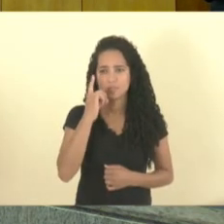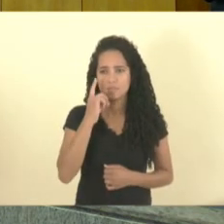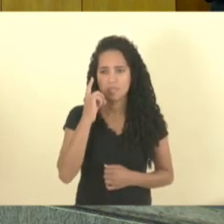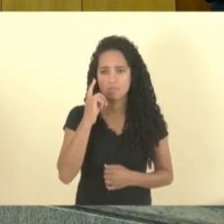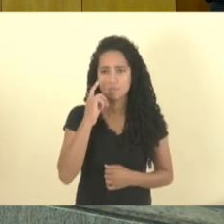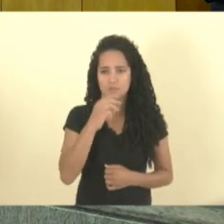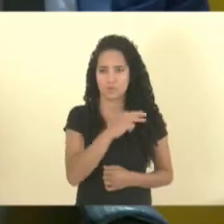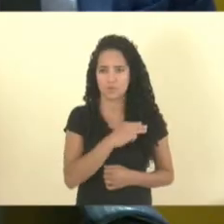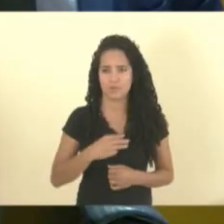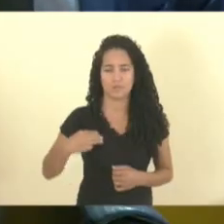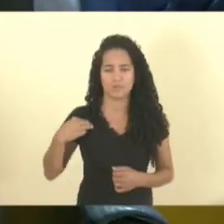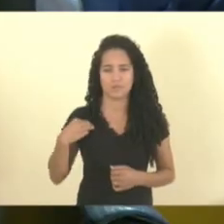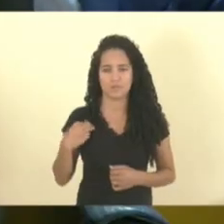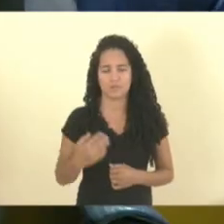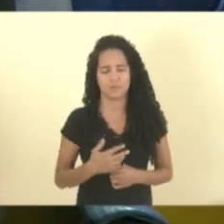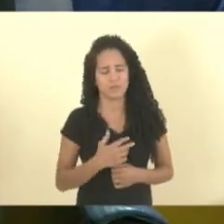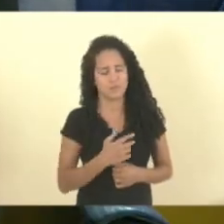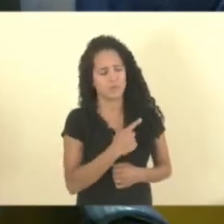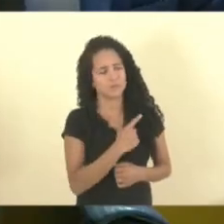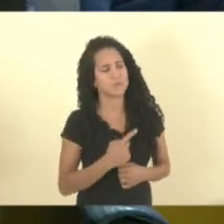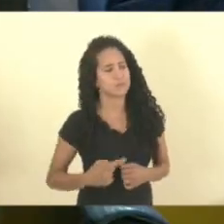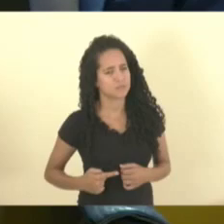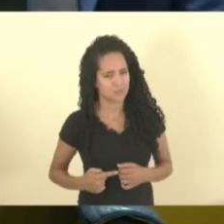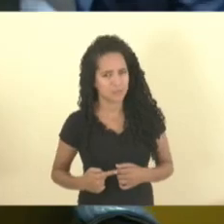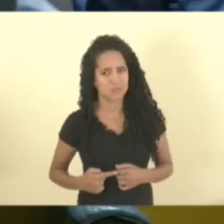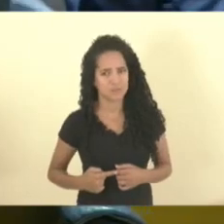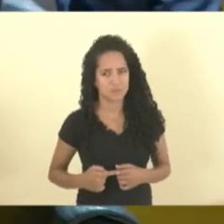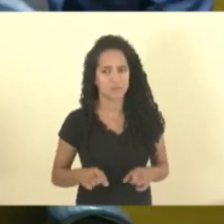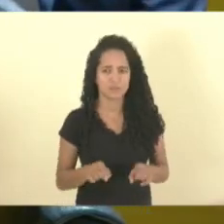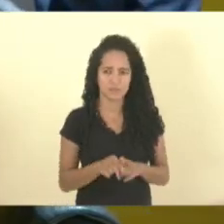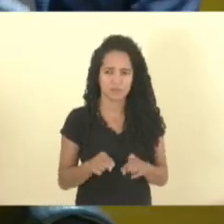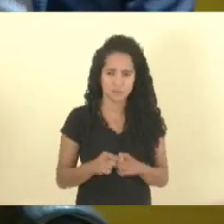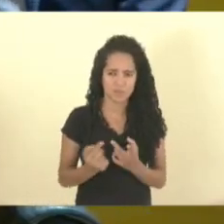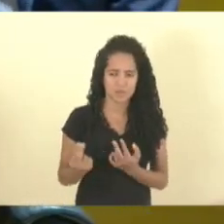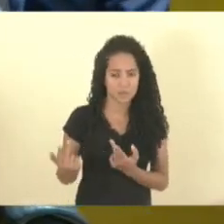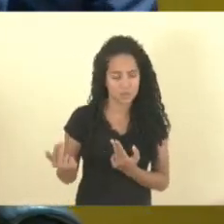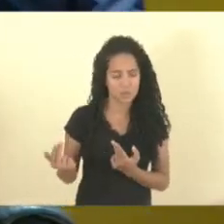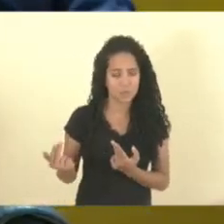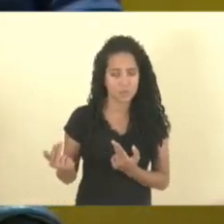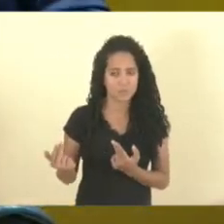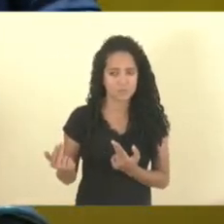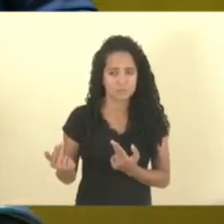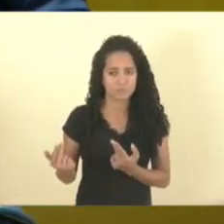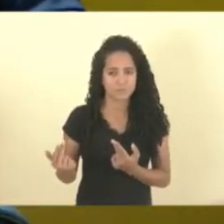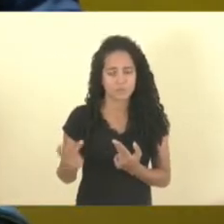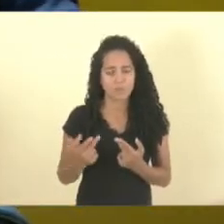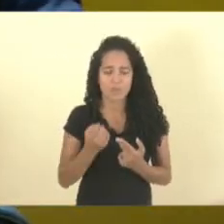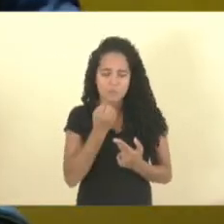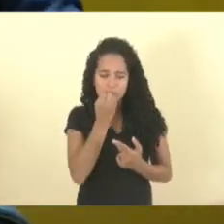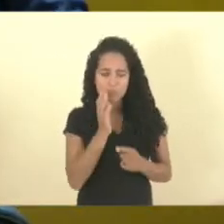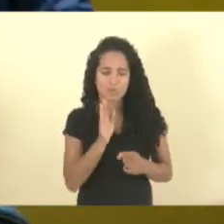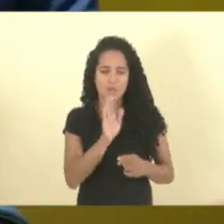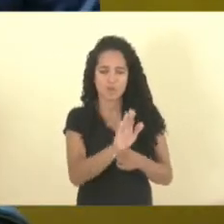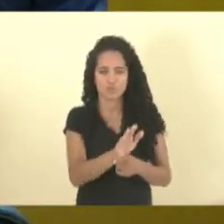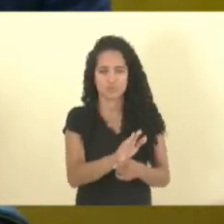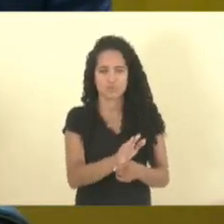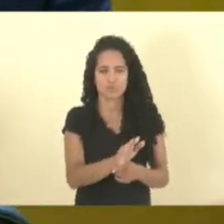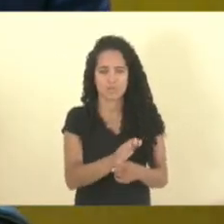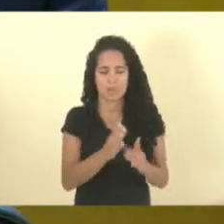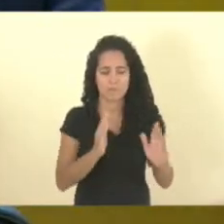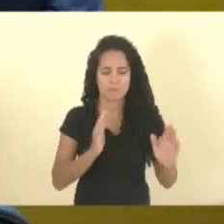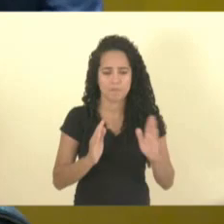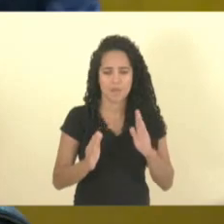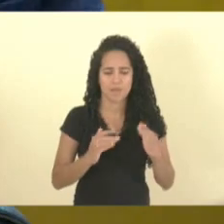Velho. Senhor presidente, senhoras e senhores deputados, nós também, da mesma forma, na direção de beneficiar e ampliar os prazos